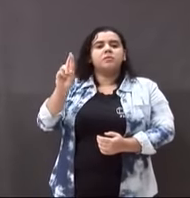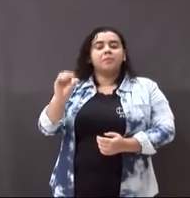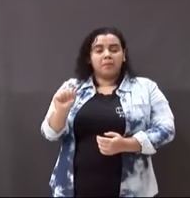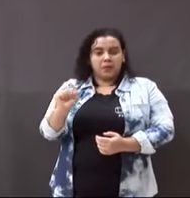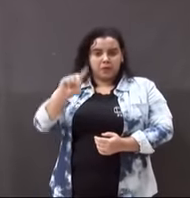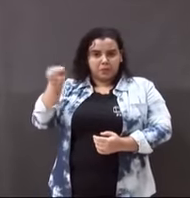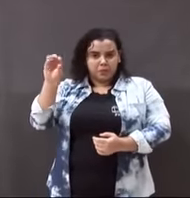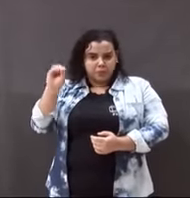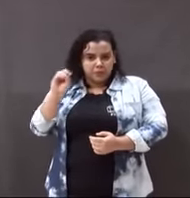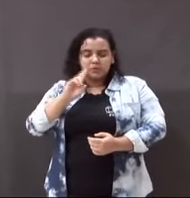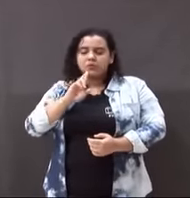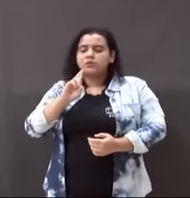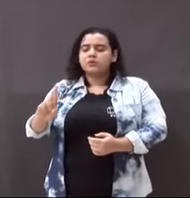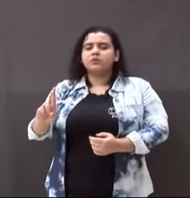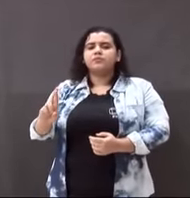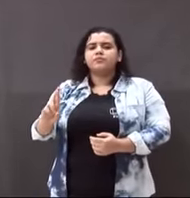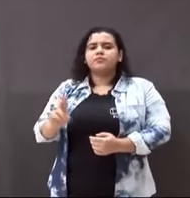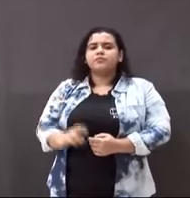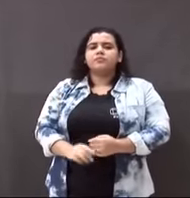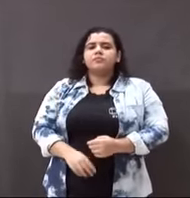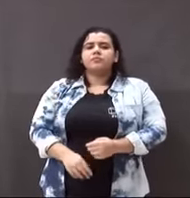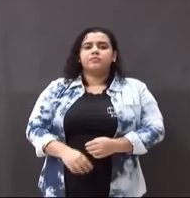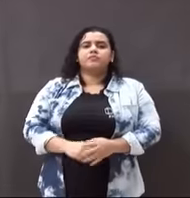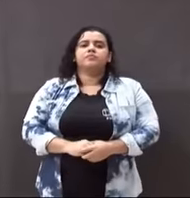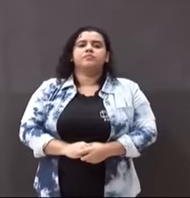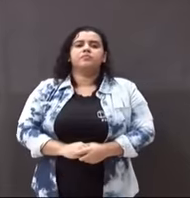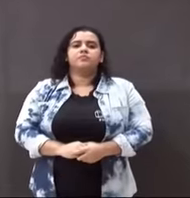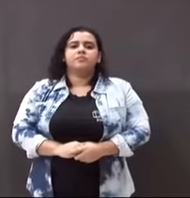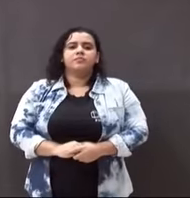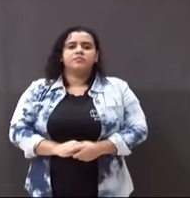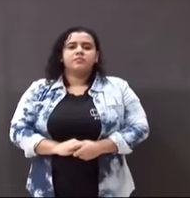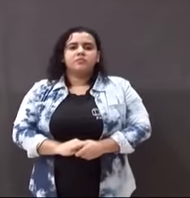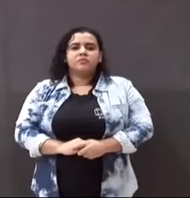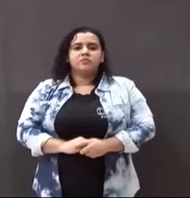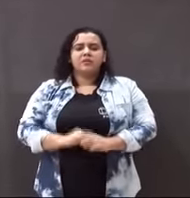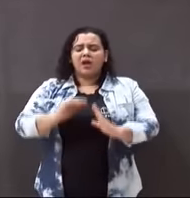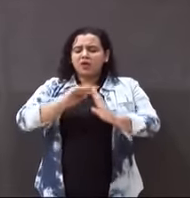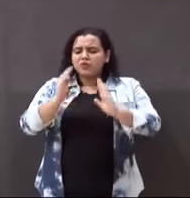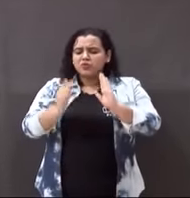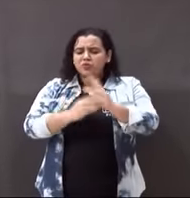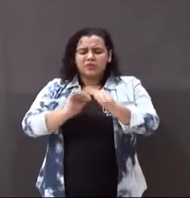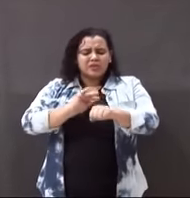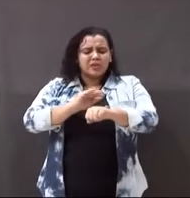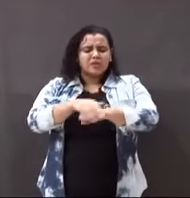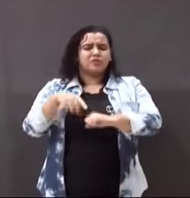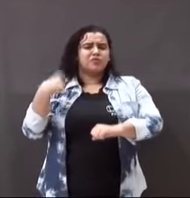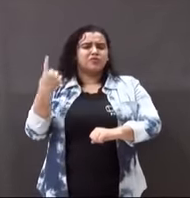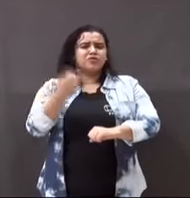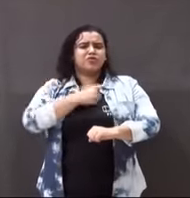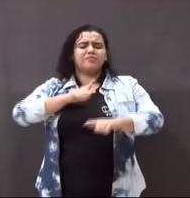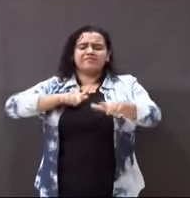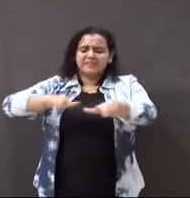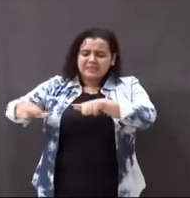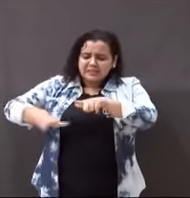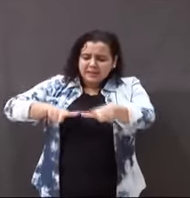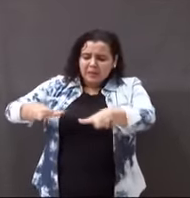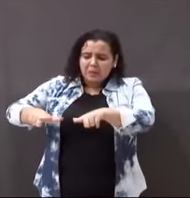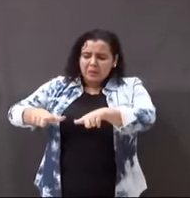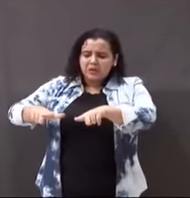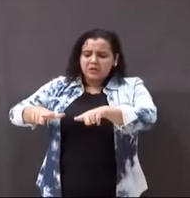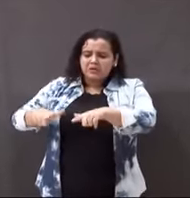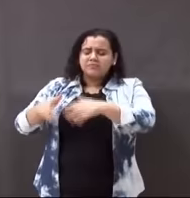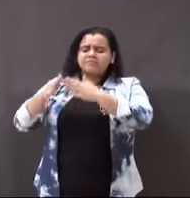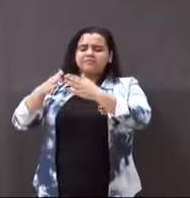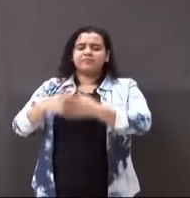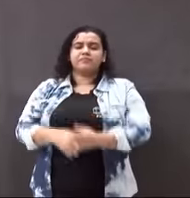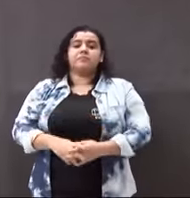Mestre, havendo trabalhado toda noite, nada apanhamos, mas sobre